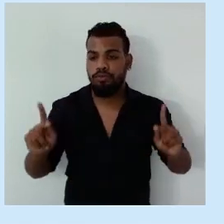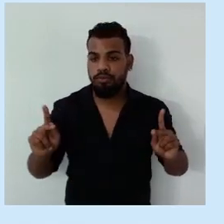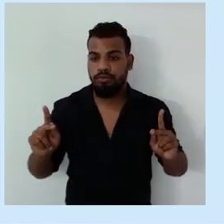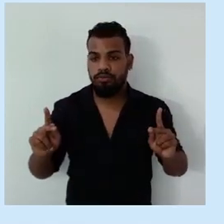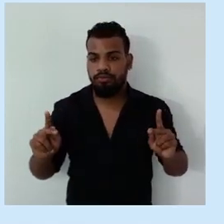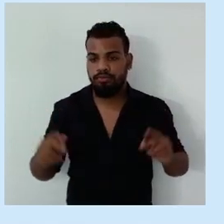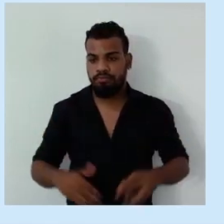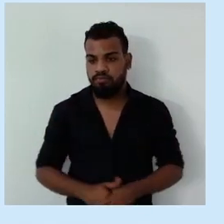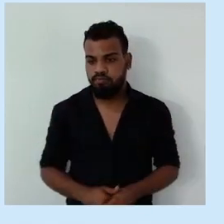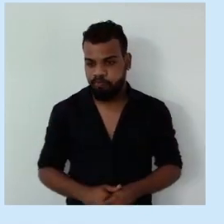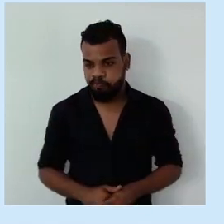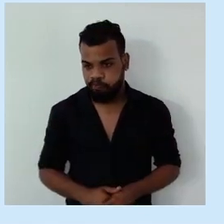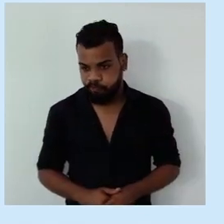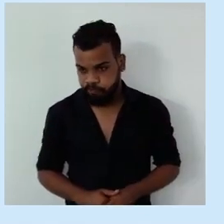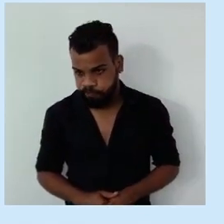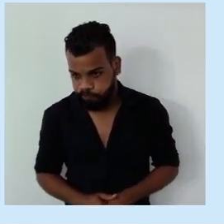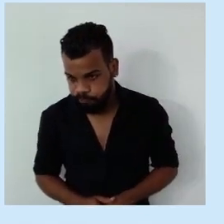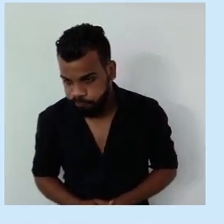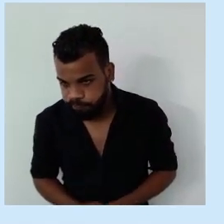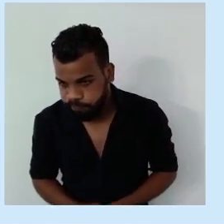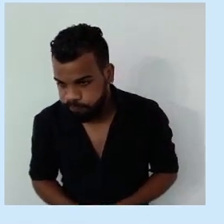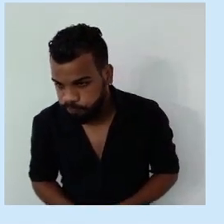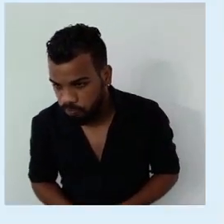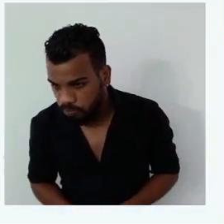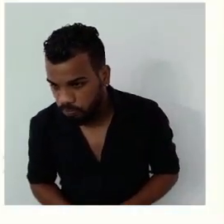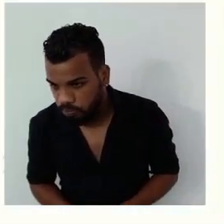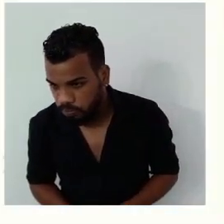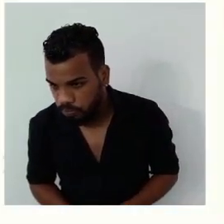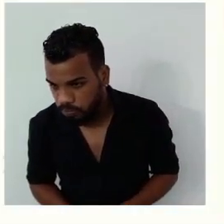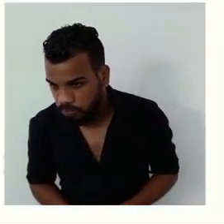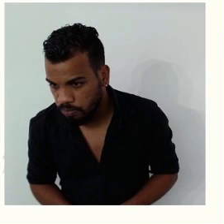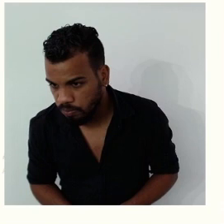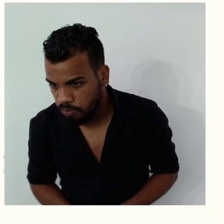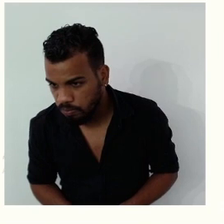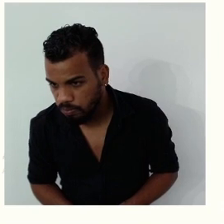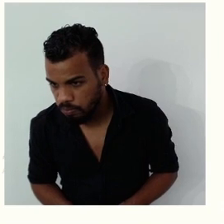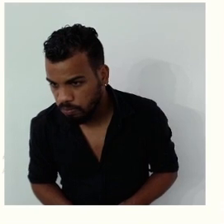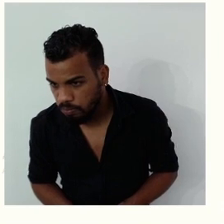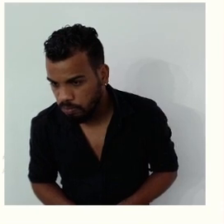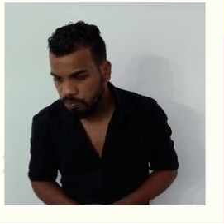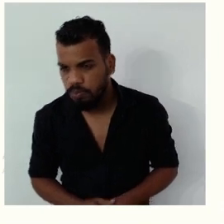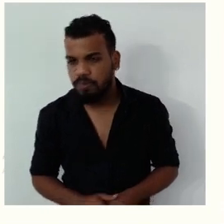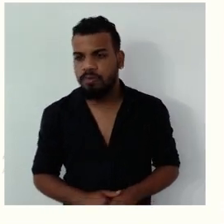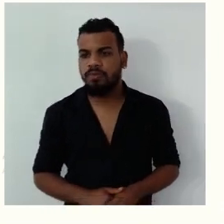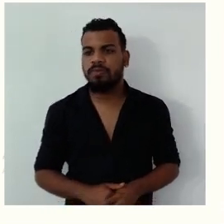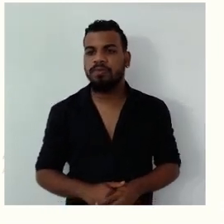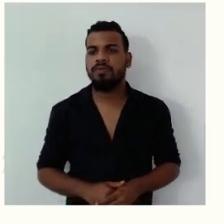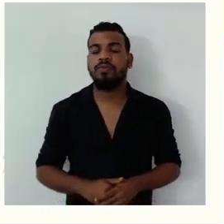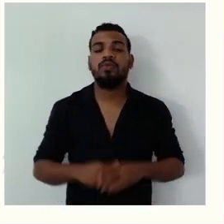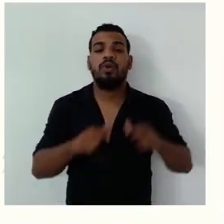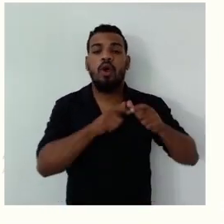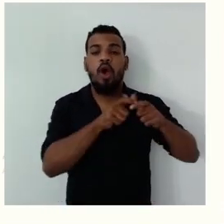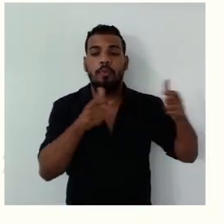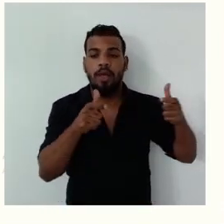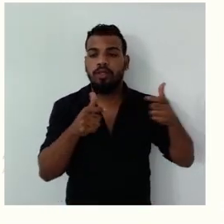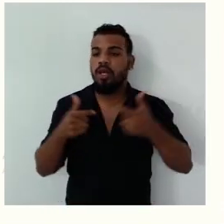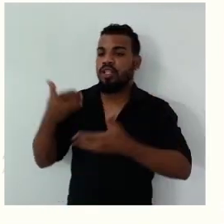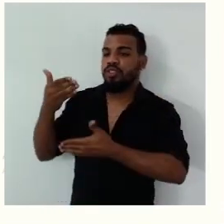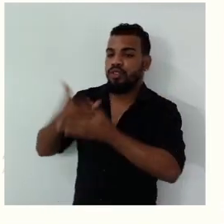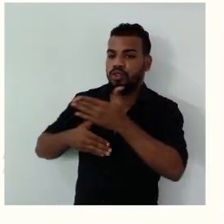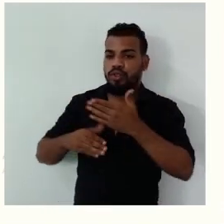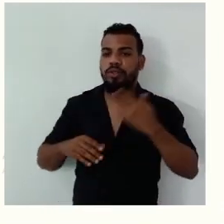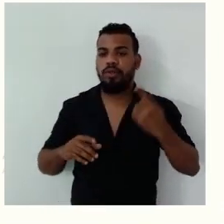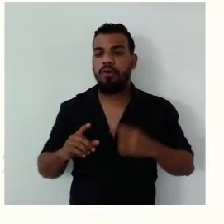Veja aí agora na tela de vocês o seguinte, ó. A ideia de aumento e desconto. Então, aumento